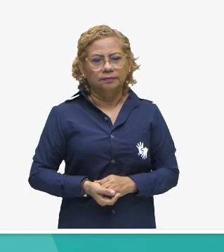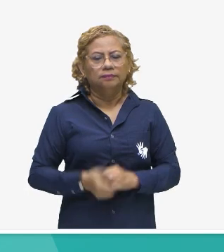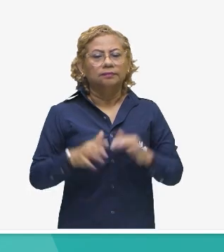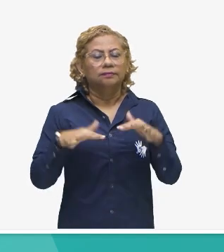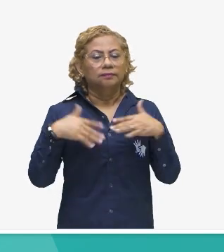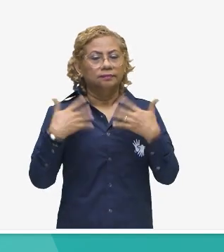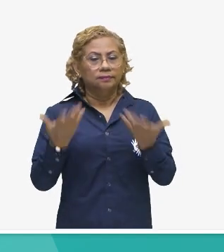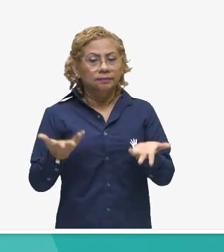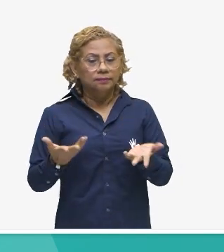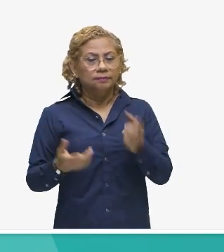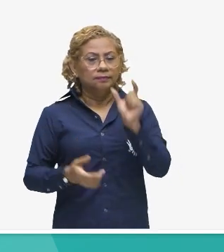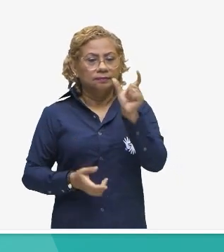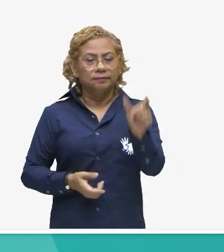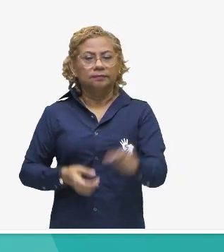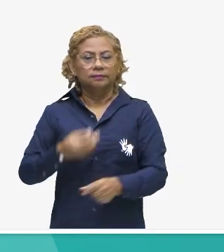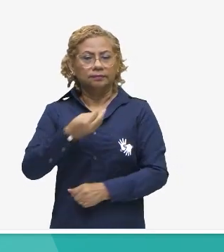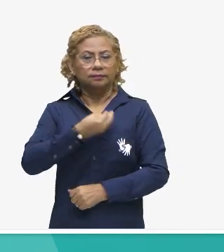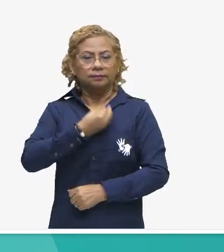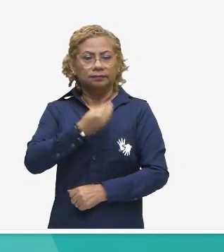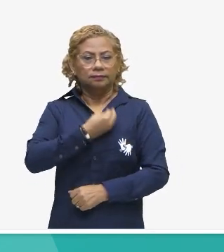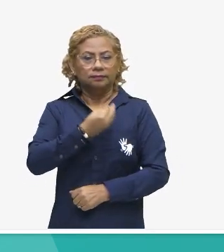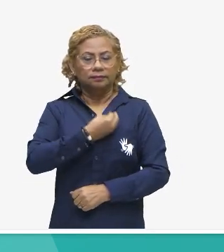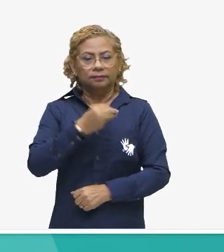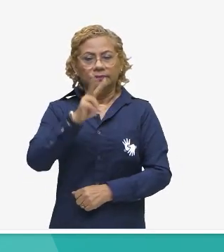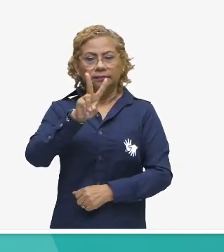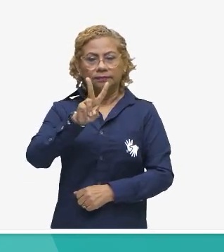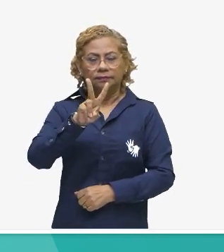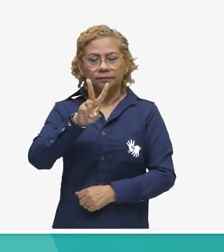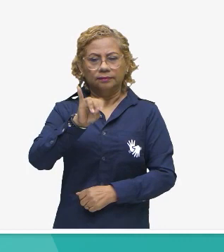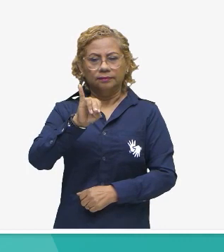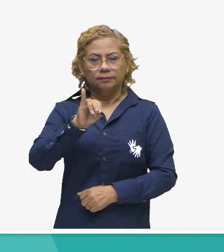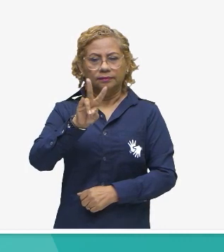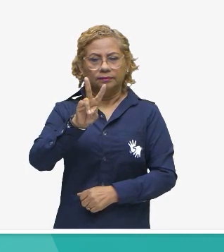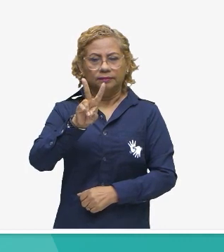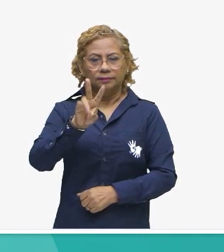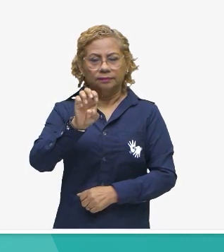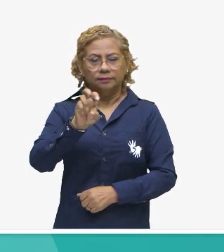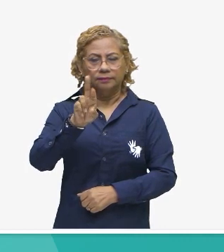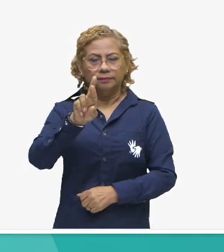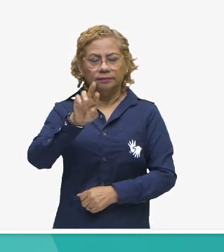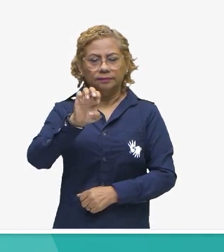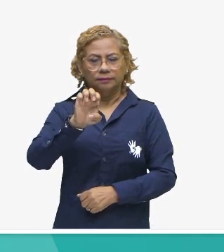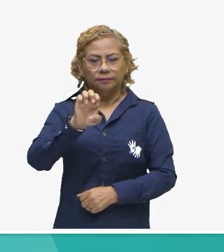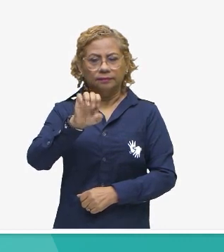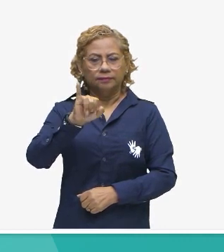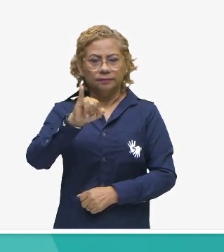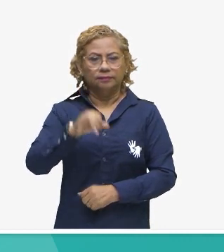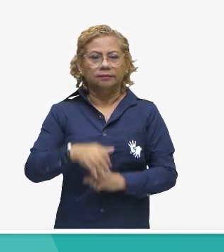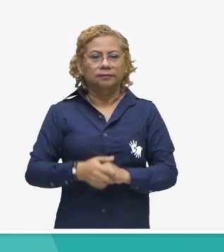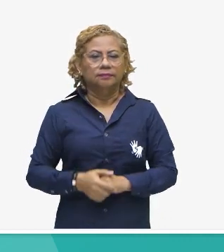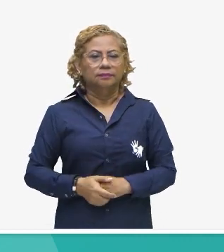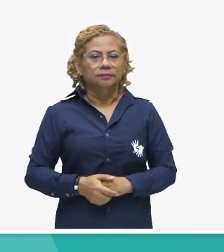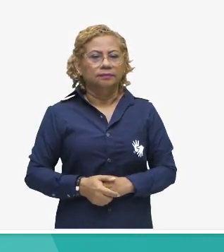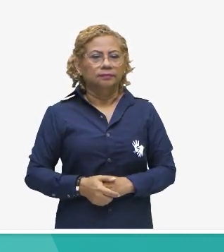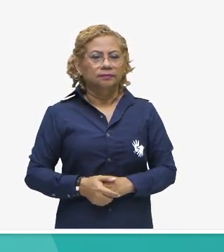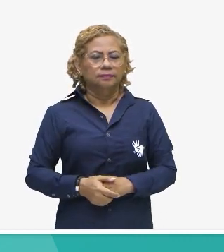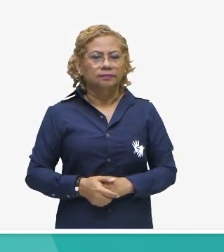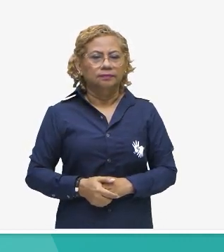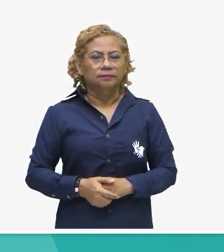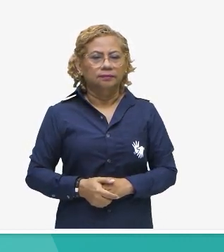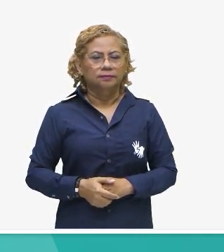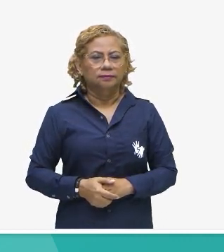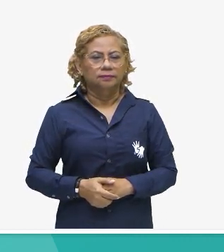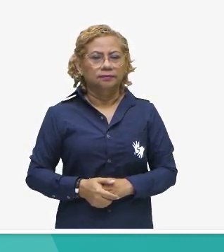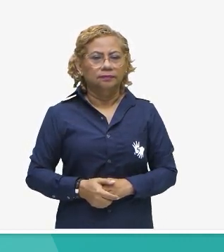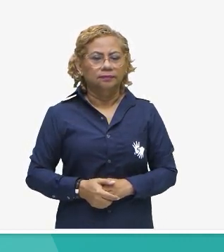viverei também uma centena de ovos, né? Ele provavelmente encontrará, e viverei como um